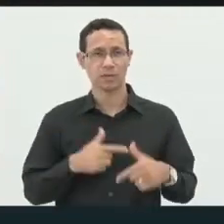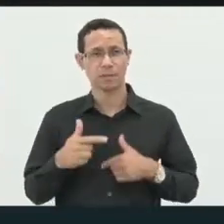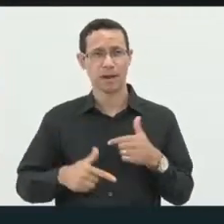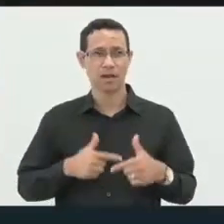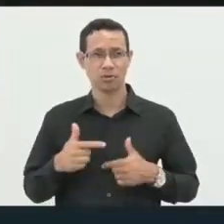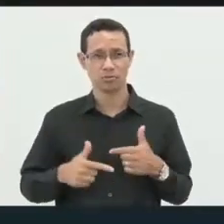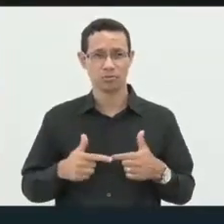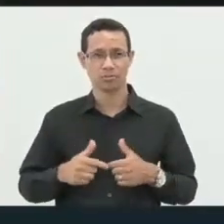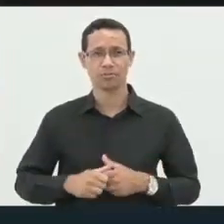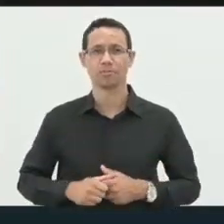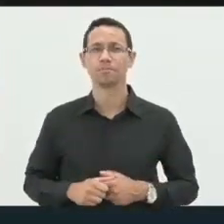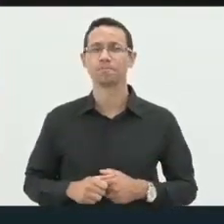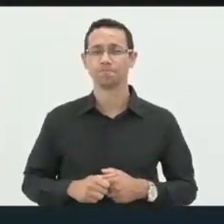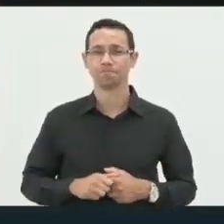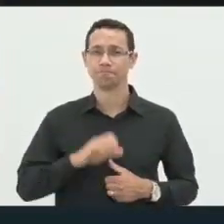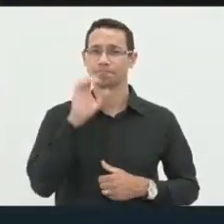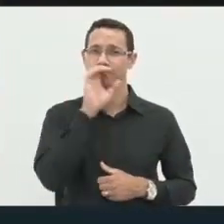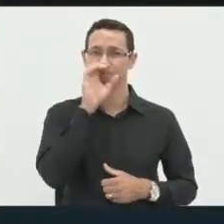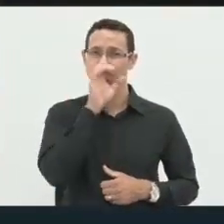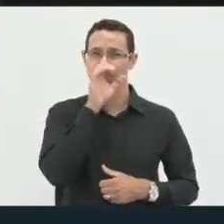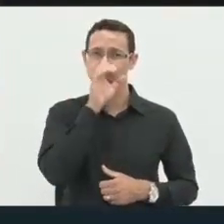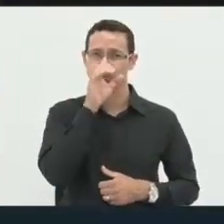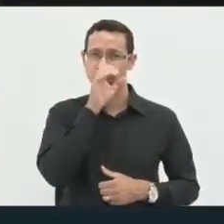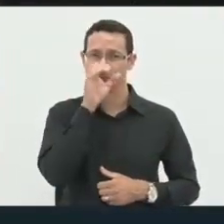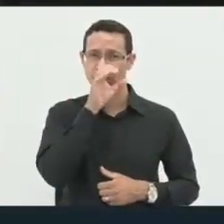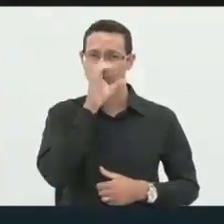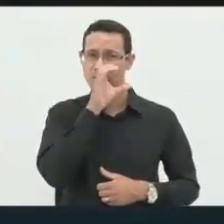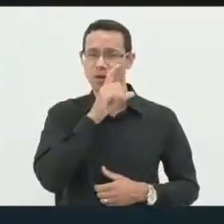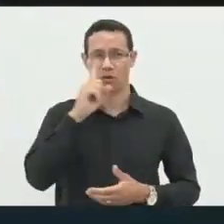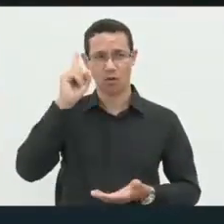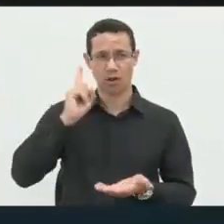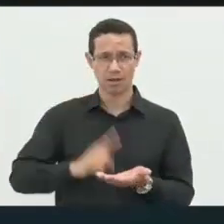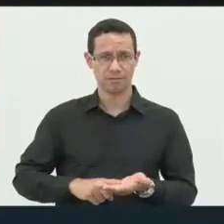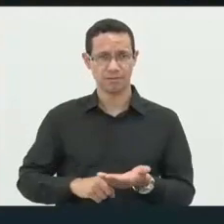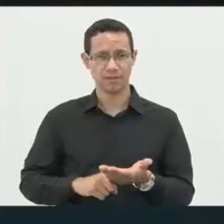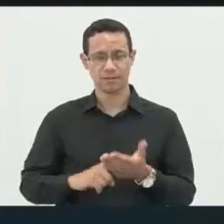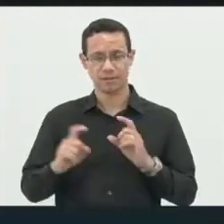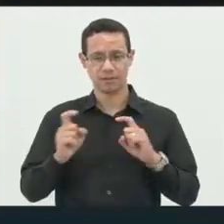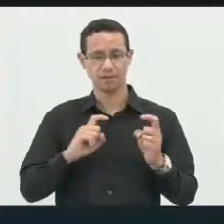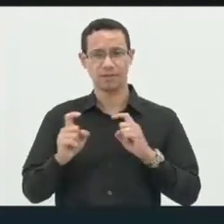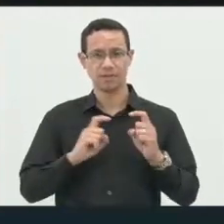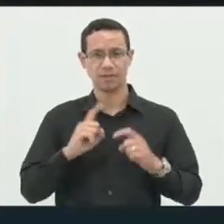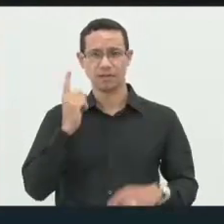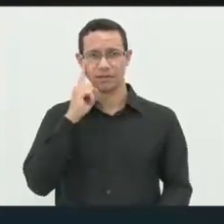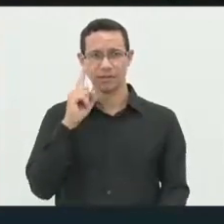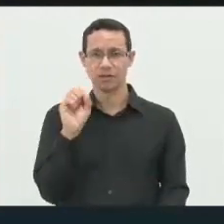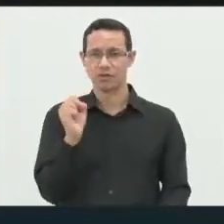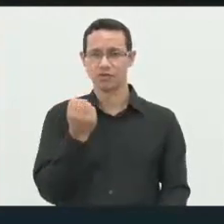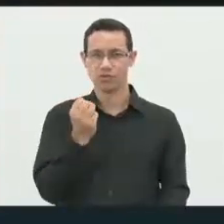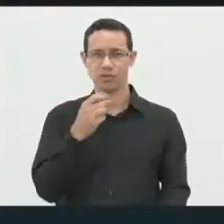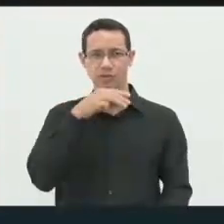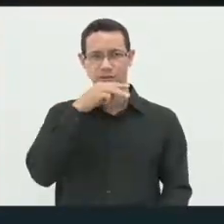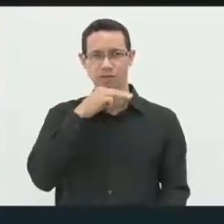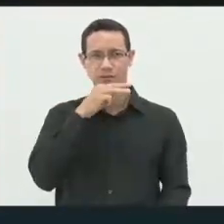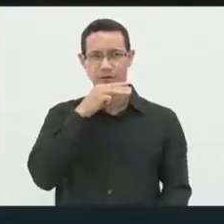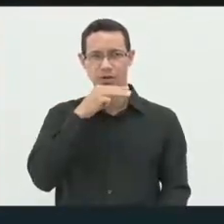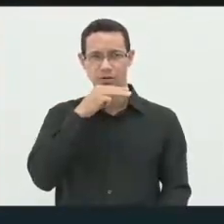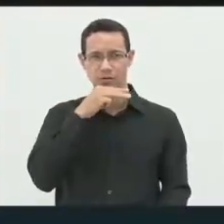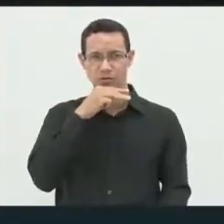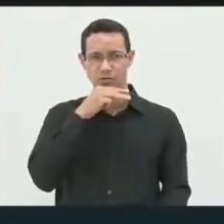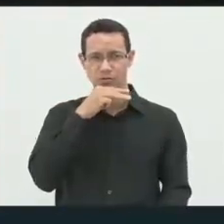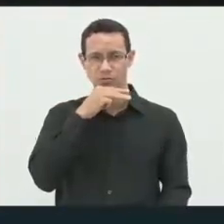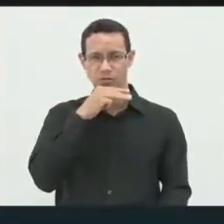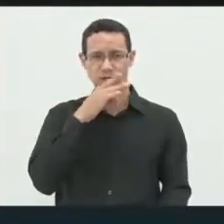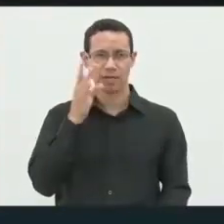Trabalho rapidamente marcou uma audiência para o dia oito do três ou seja depois de